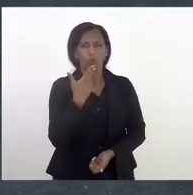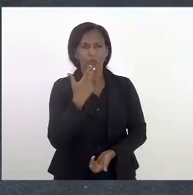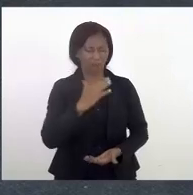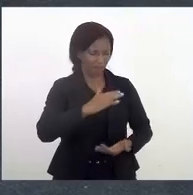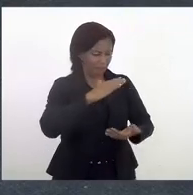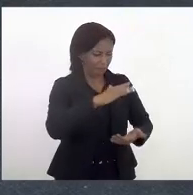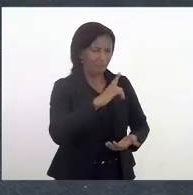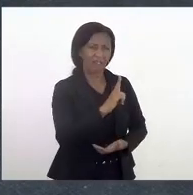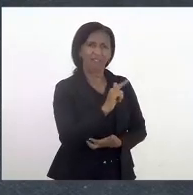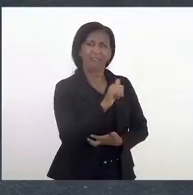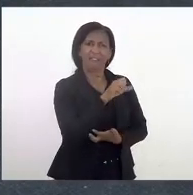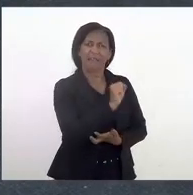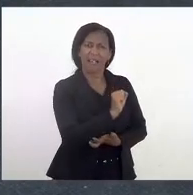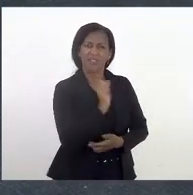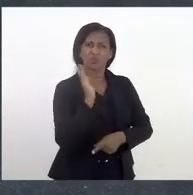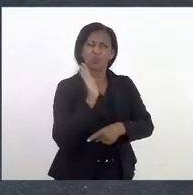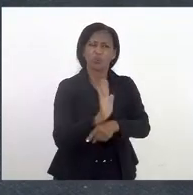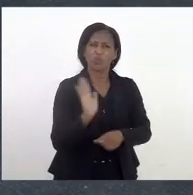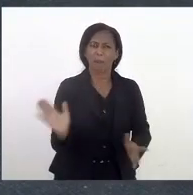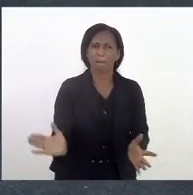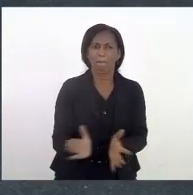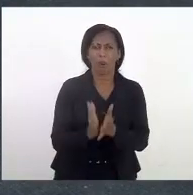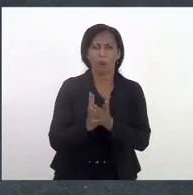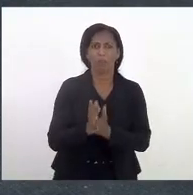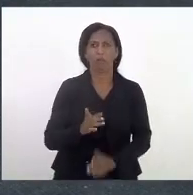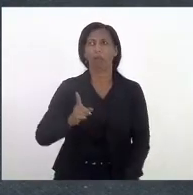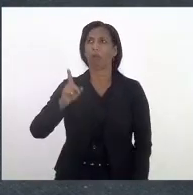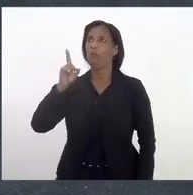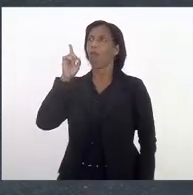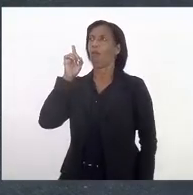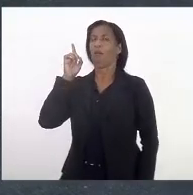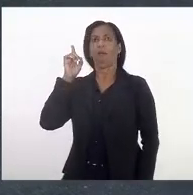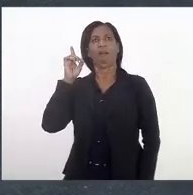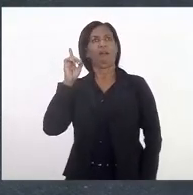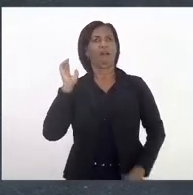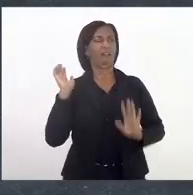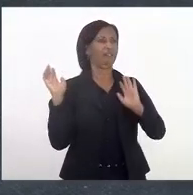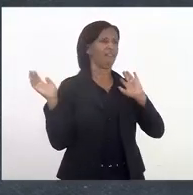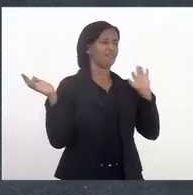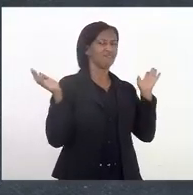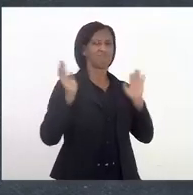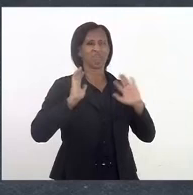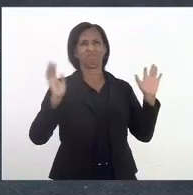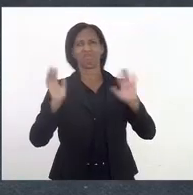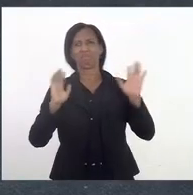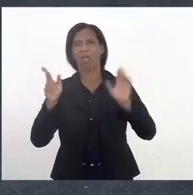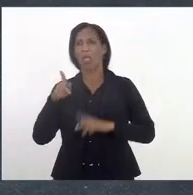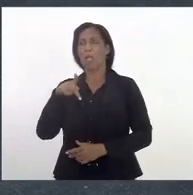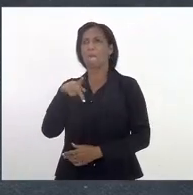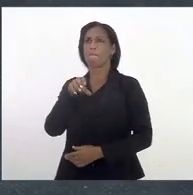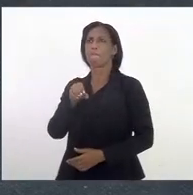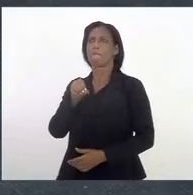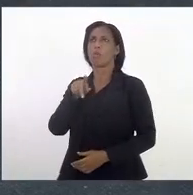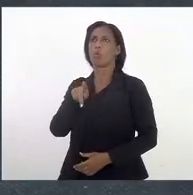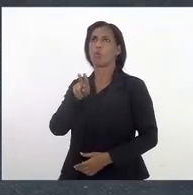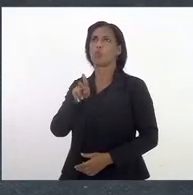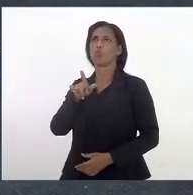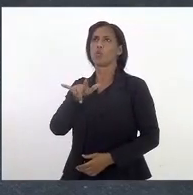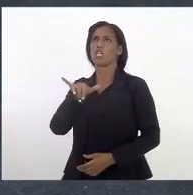para os mais pobres teve alguém que Você levantou para dizer que era populismo